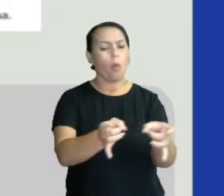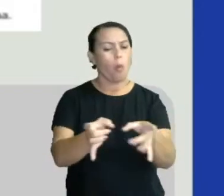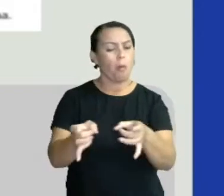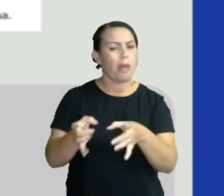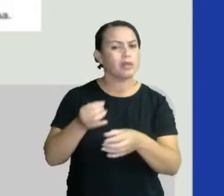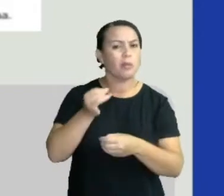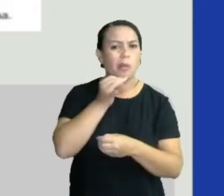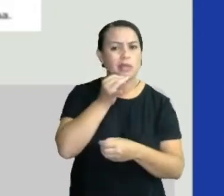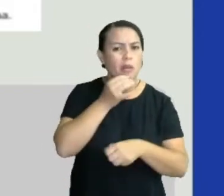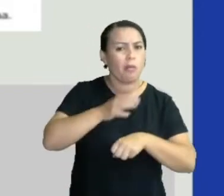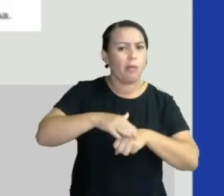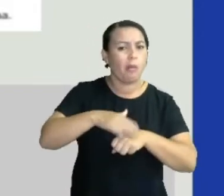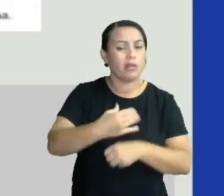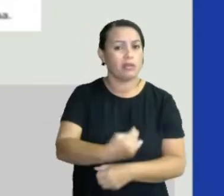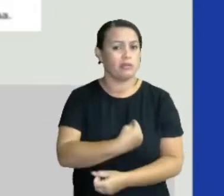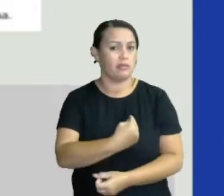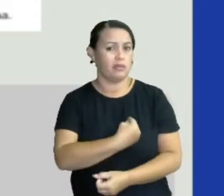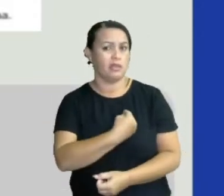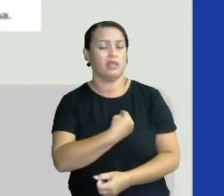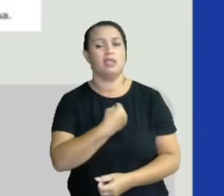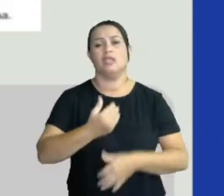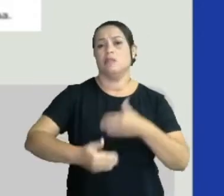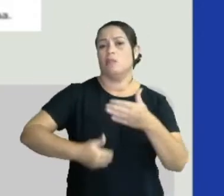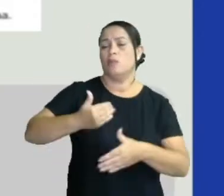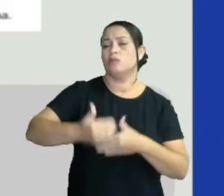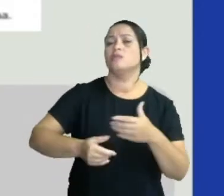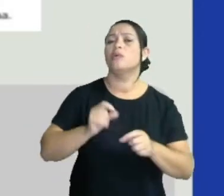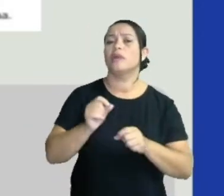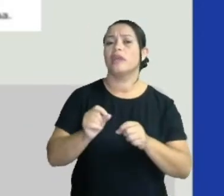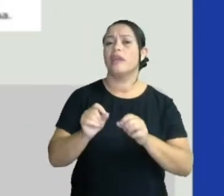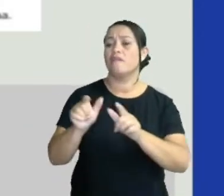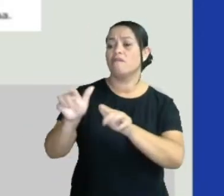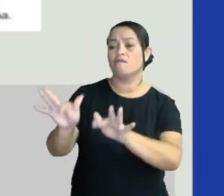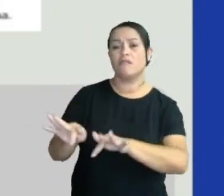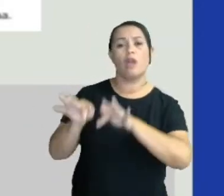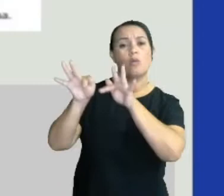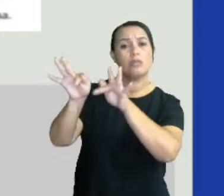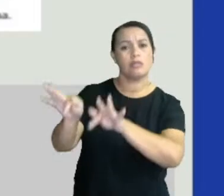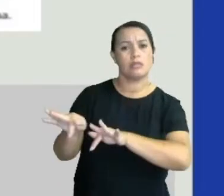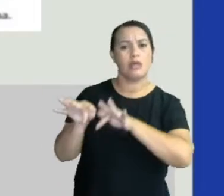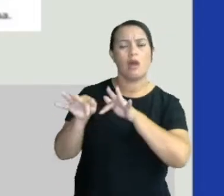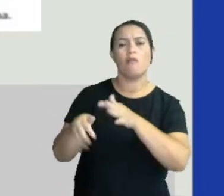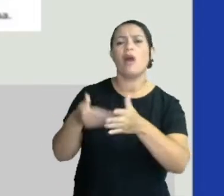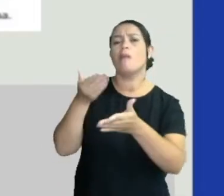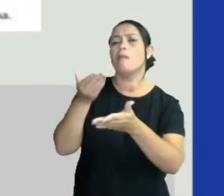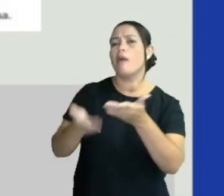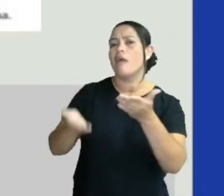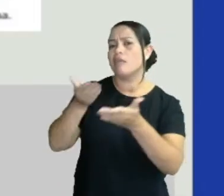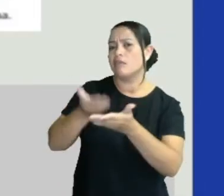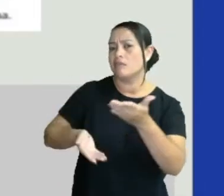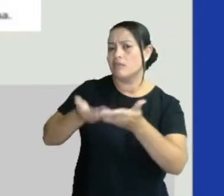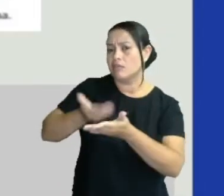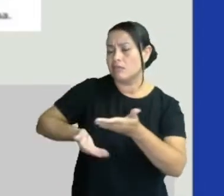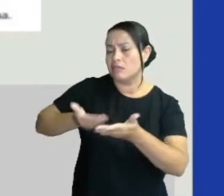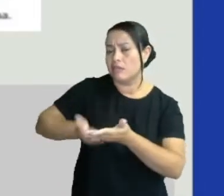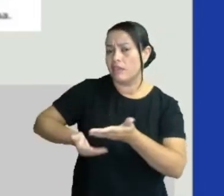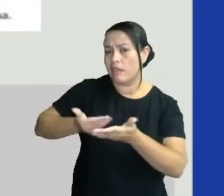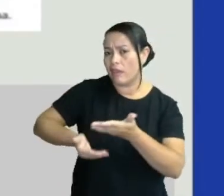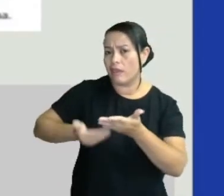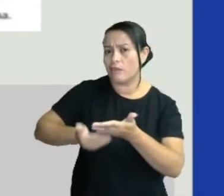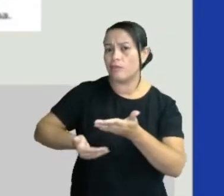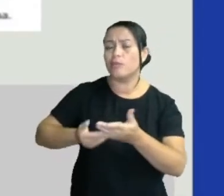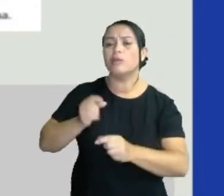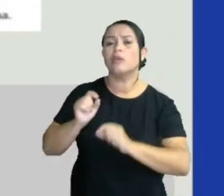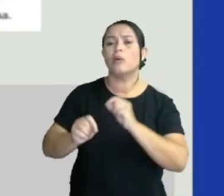de vida ou de produção feudal, ela vai perdendo a força, o crescimento